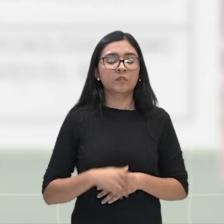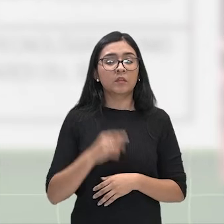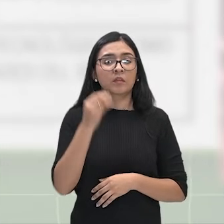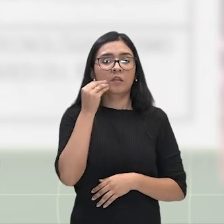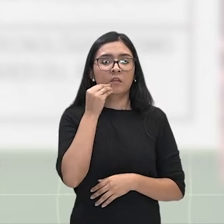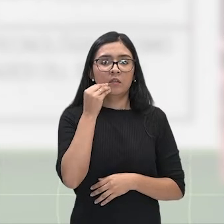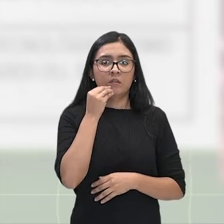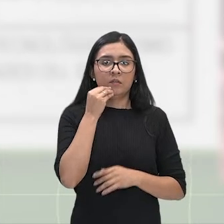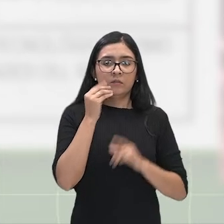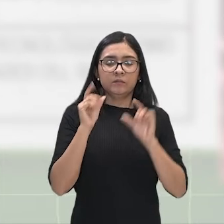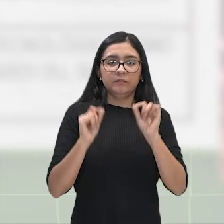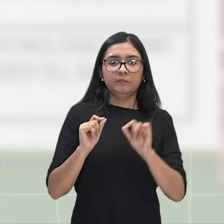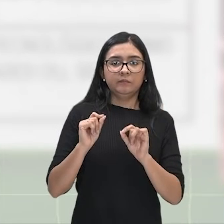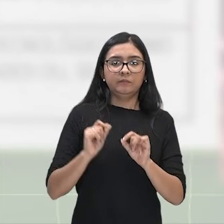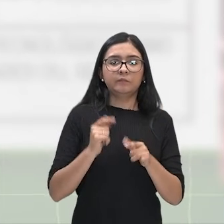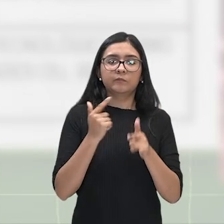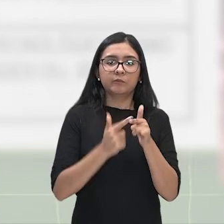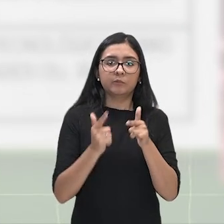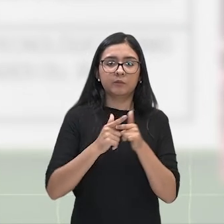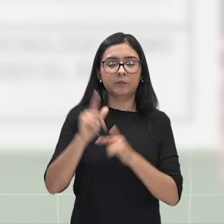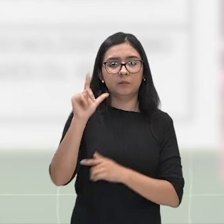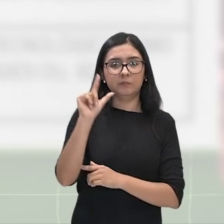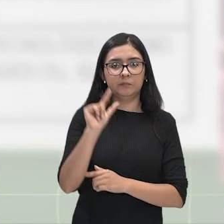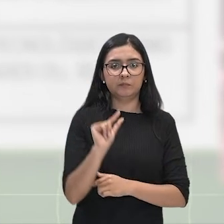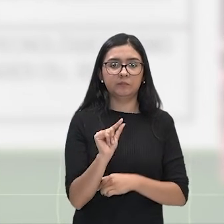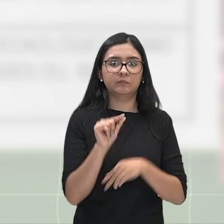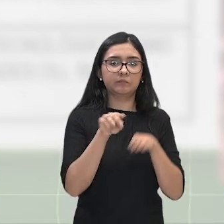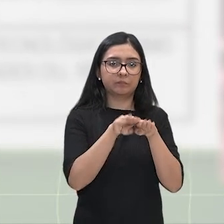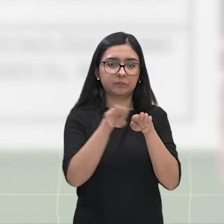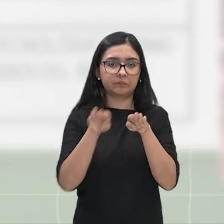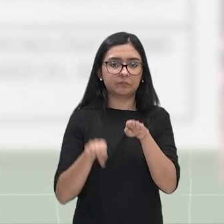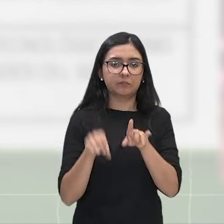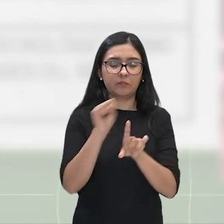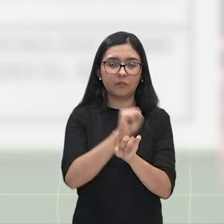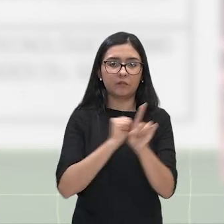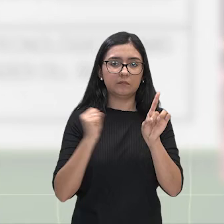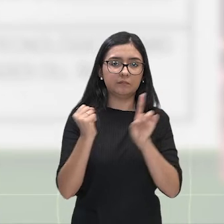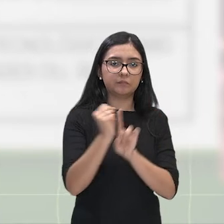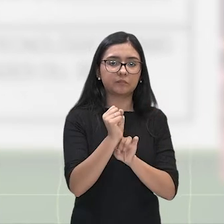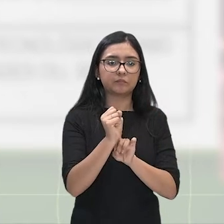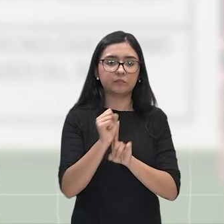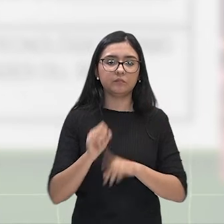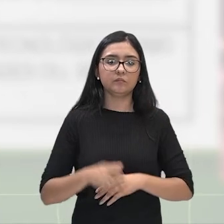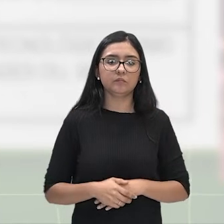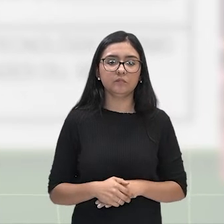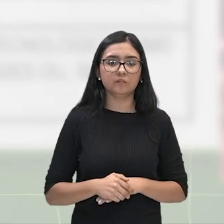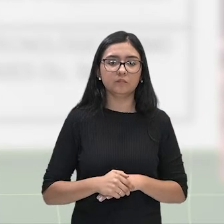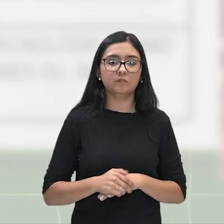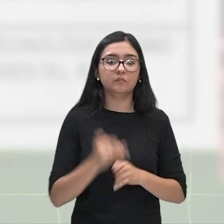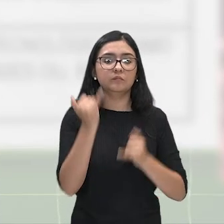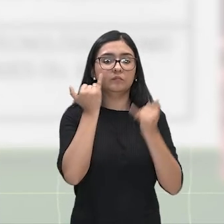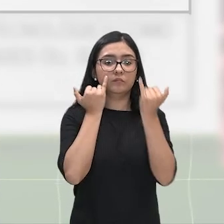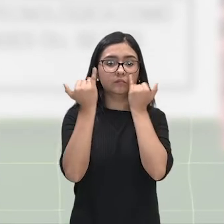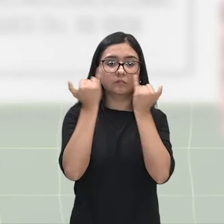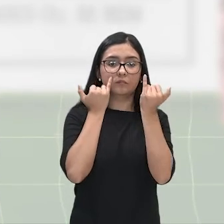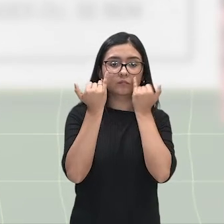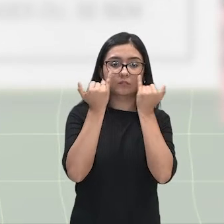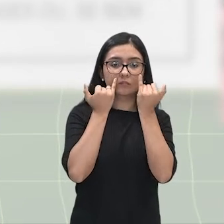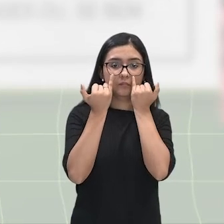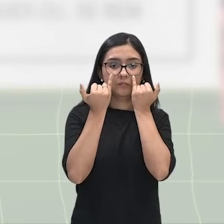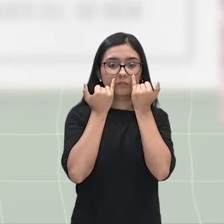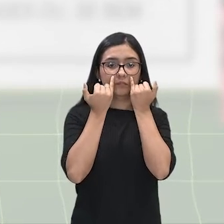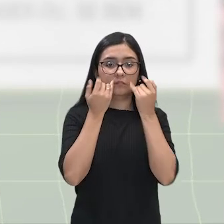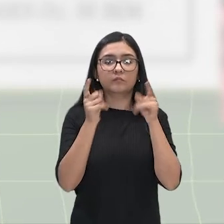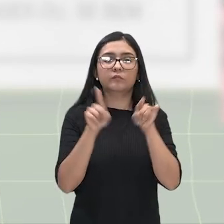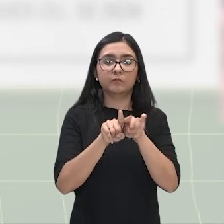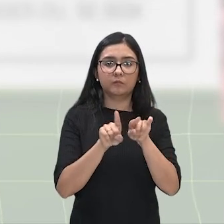tentar amenizar essas desigualdades na sociedade, né? E os dados. Se utiliza também